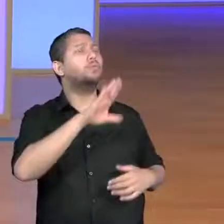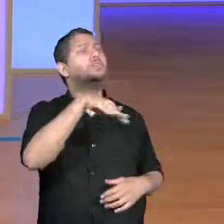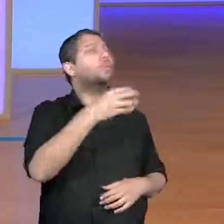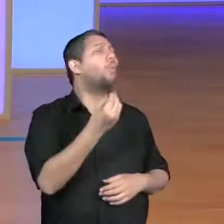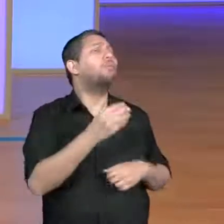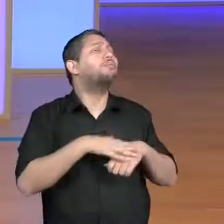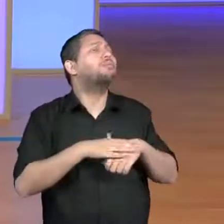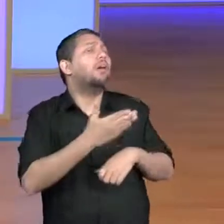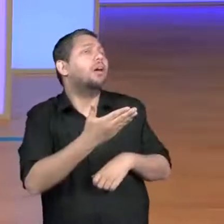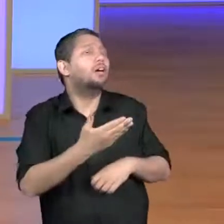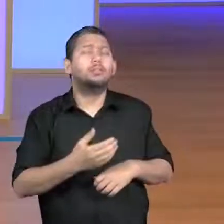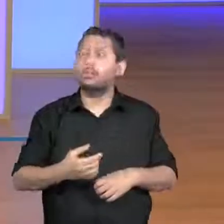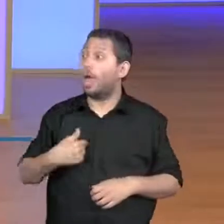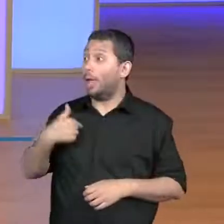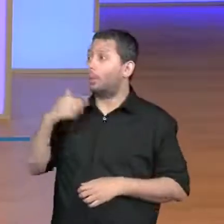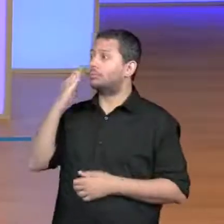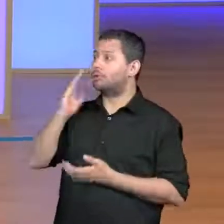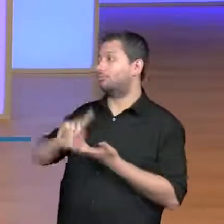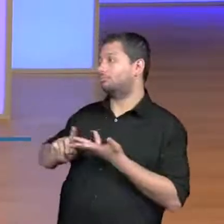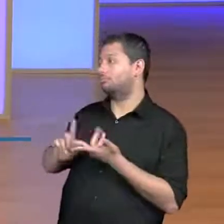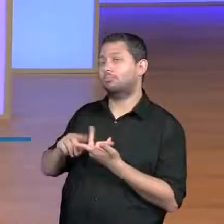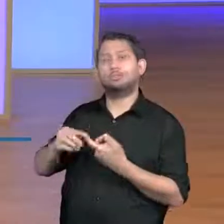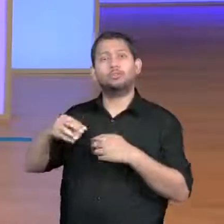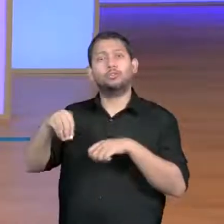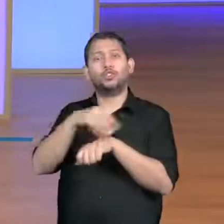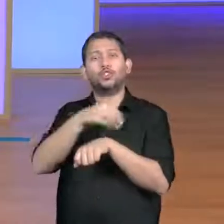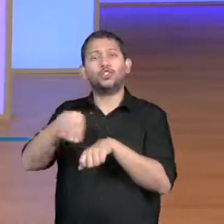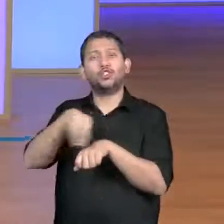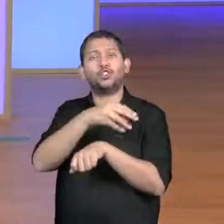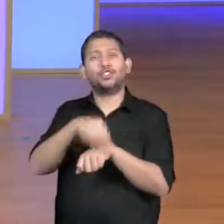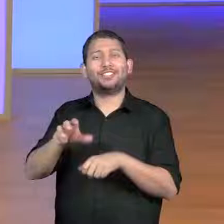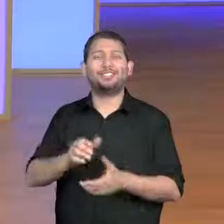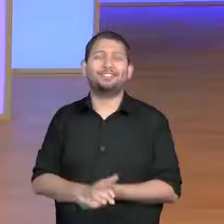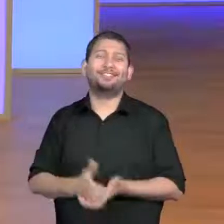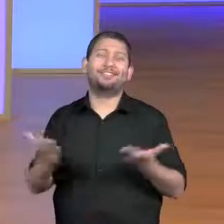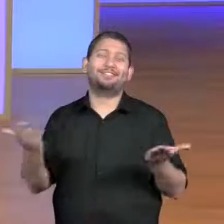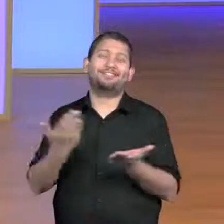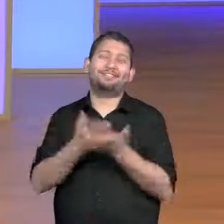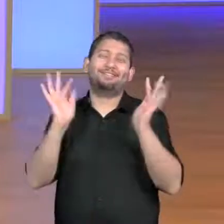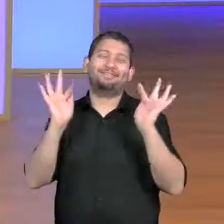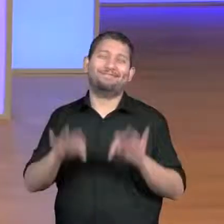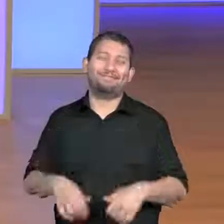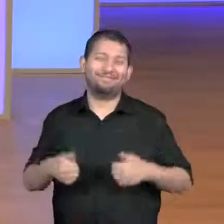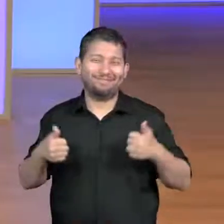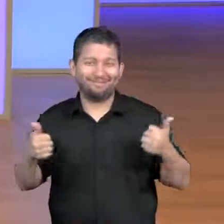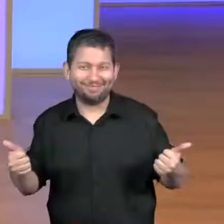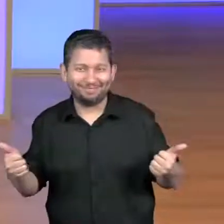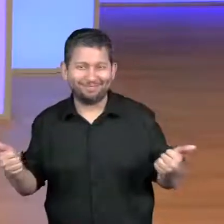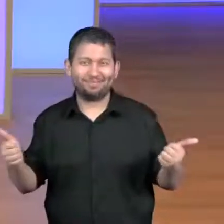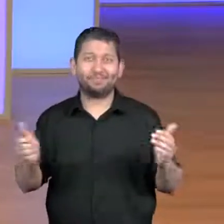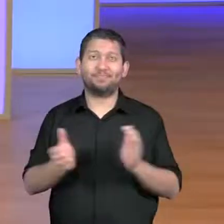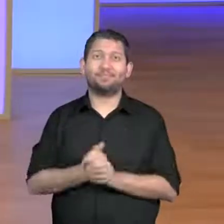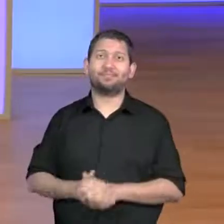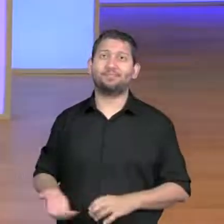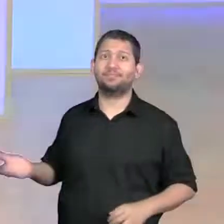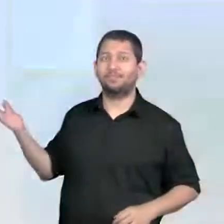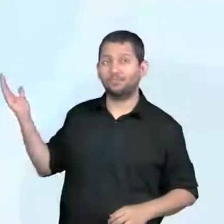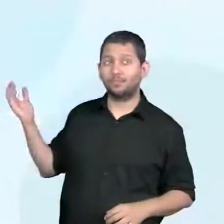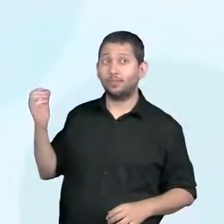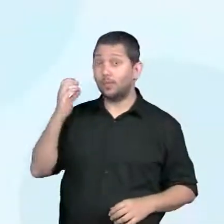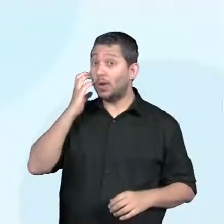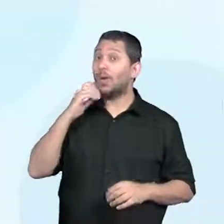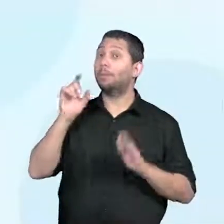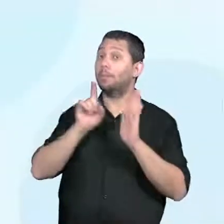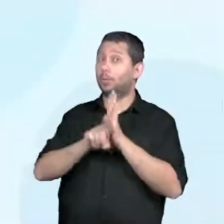trocando informações. Muito bem. Pro, infelizmente a gente está quase chegando no finalzinho da aula, Pro. Então vamos lá? E aqui é o espaço para fazer